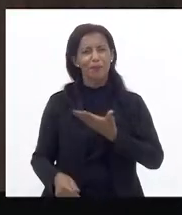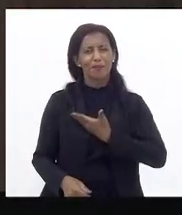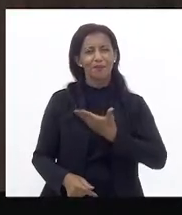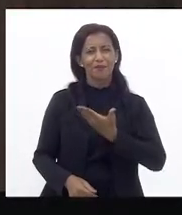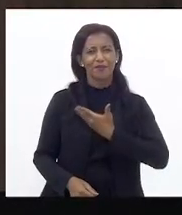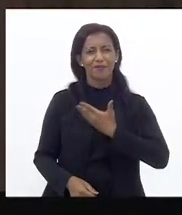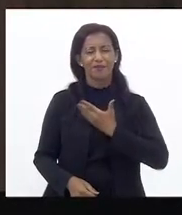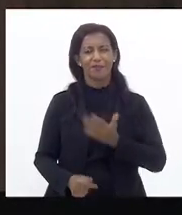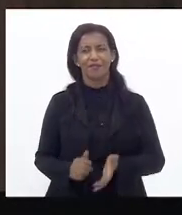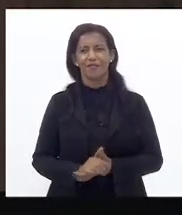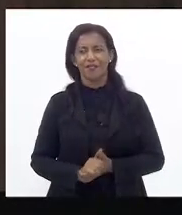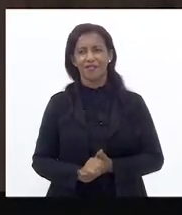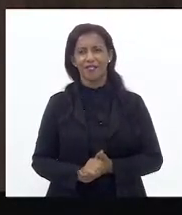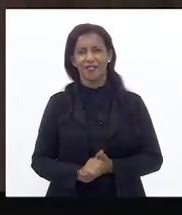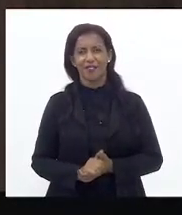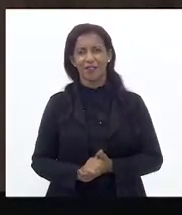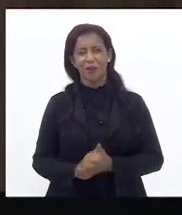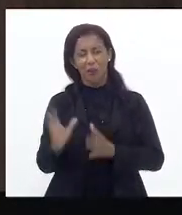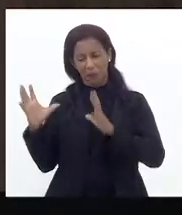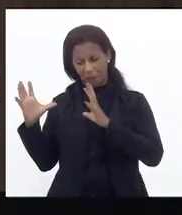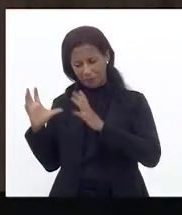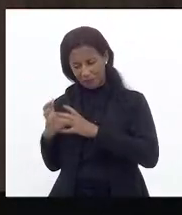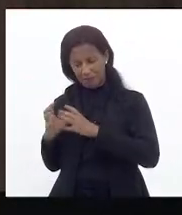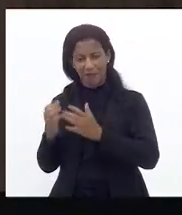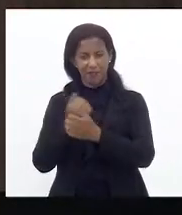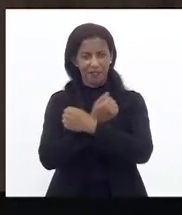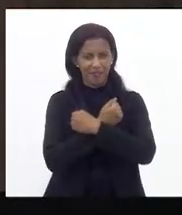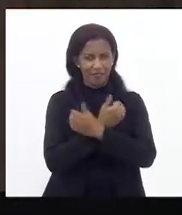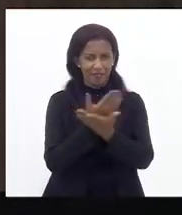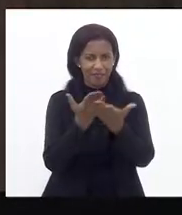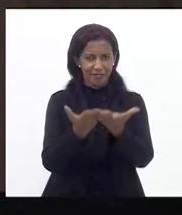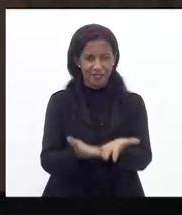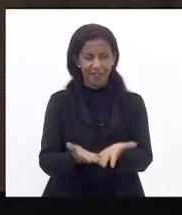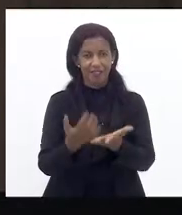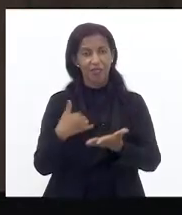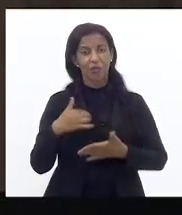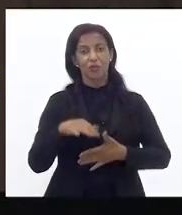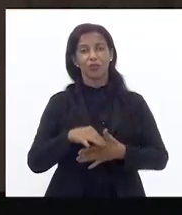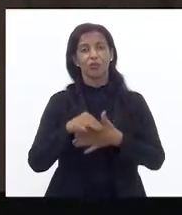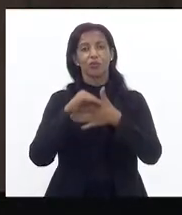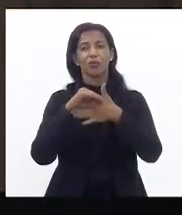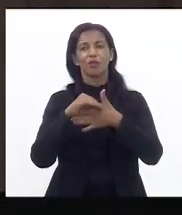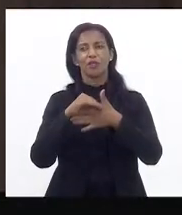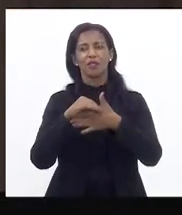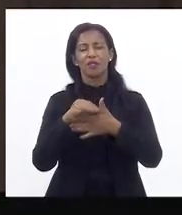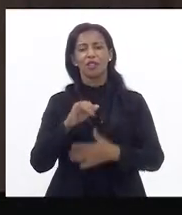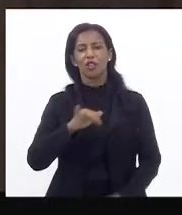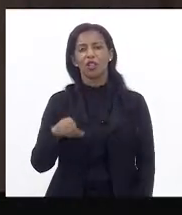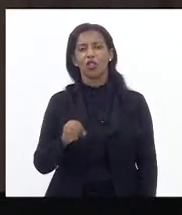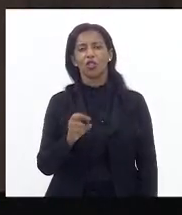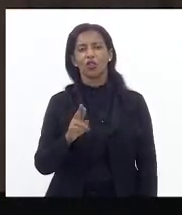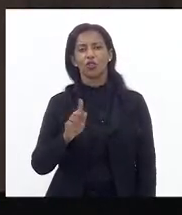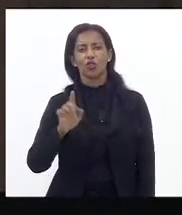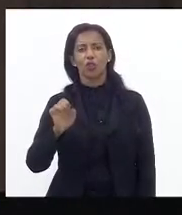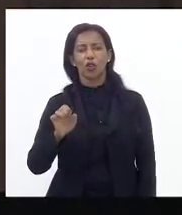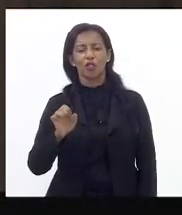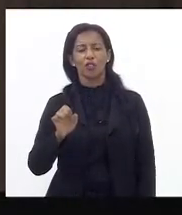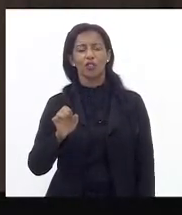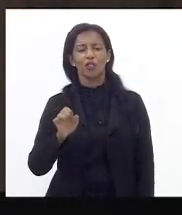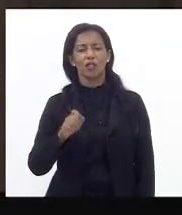a categoria monobraço com o senhor eu sou o Jorge Paulo representante da categoria fazendária